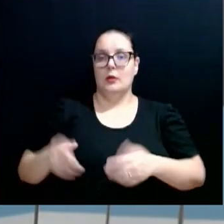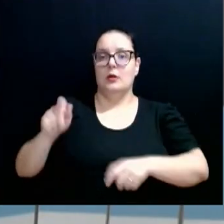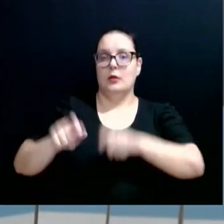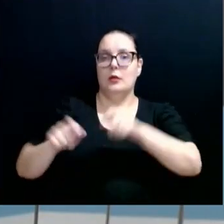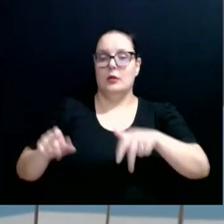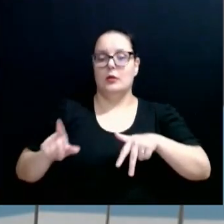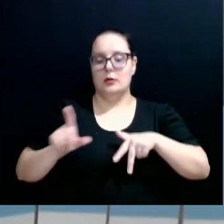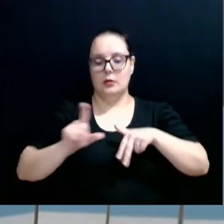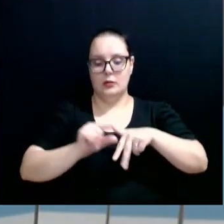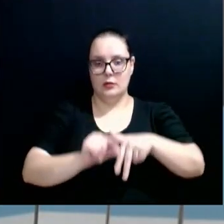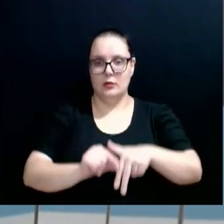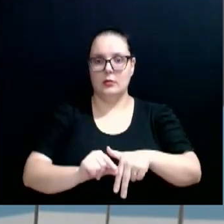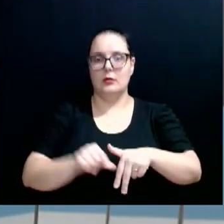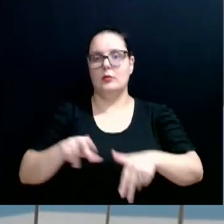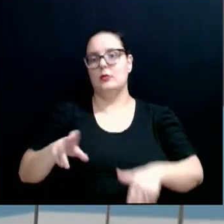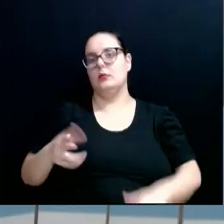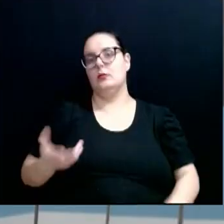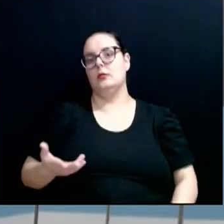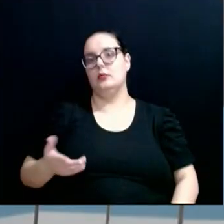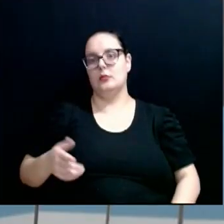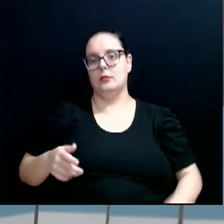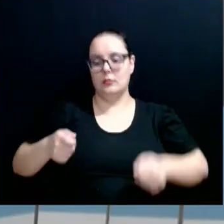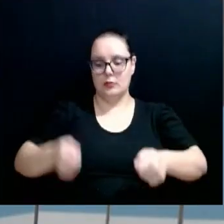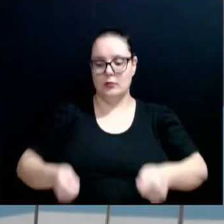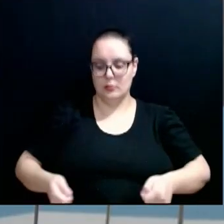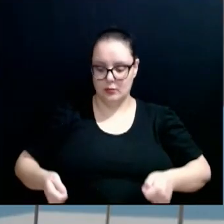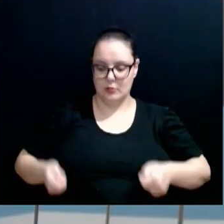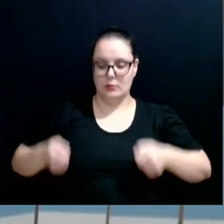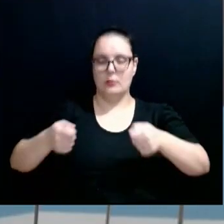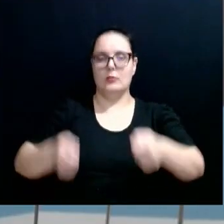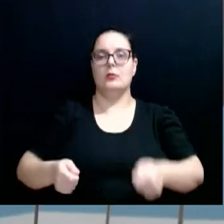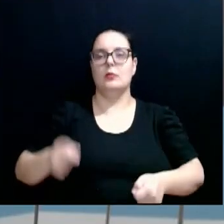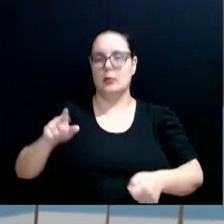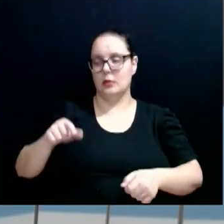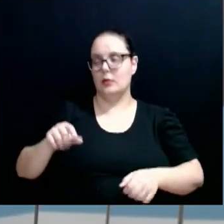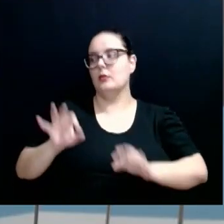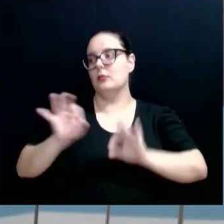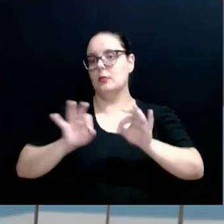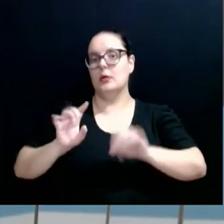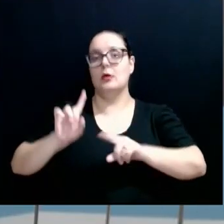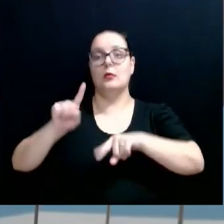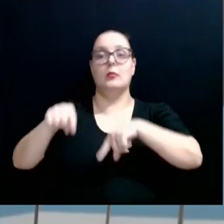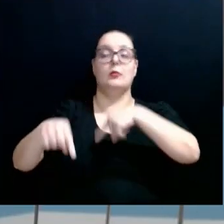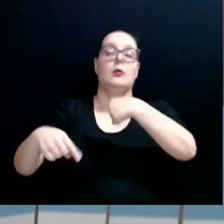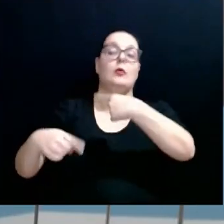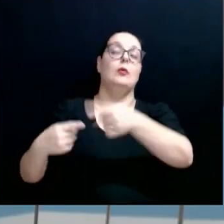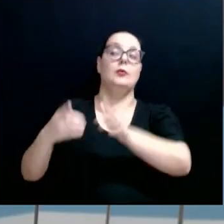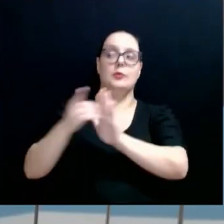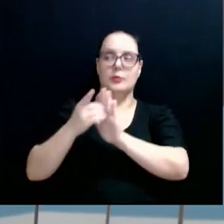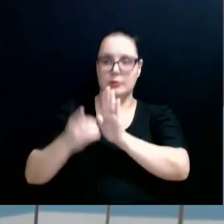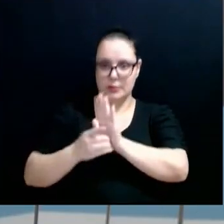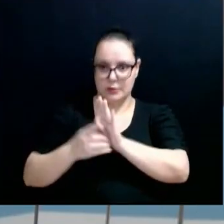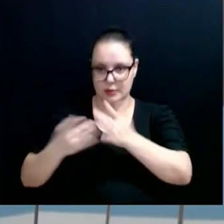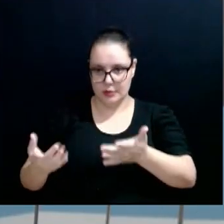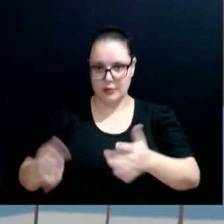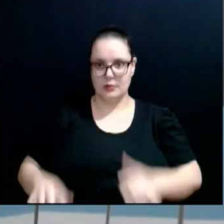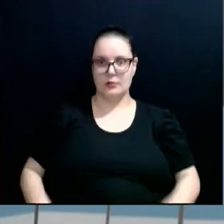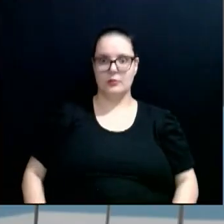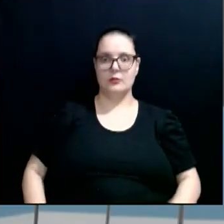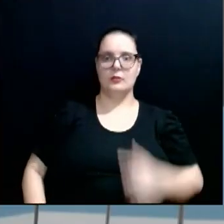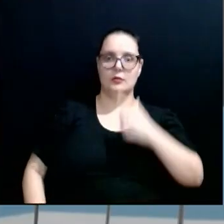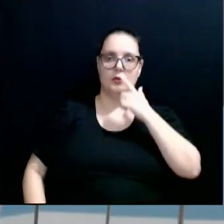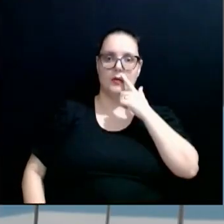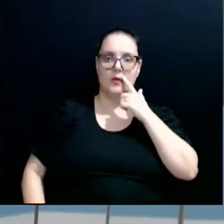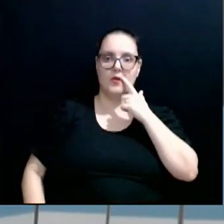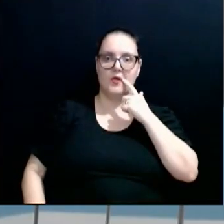ou com andador. Então, é nisso que a gente precisa mexer, que é um outro decreto, né? E aí,